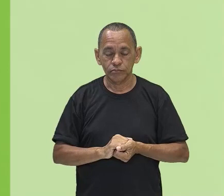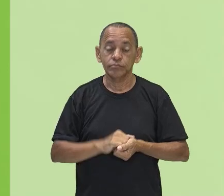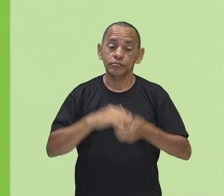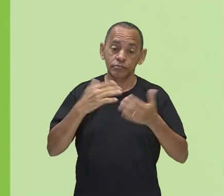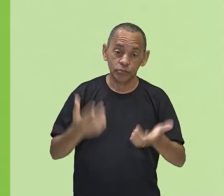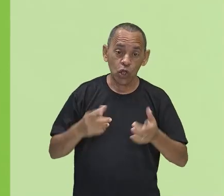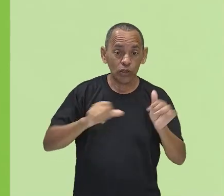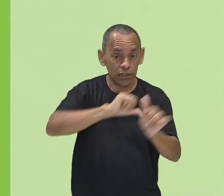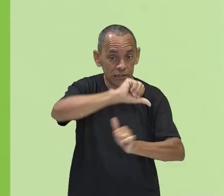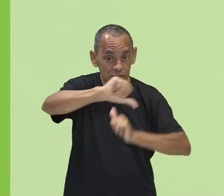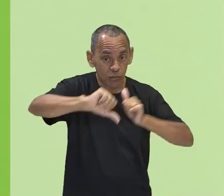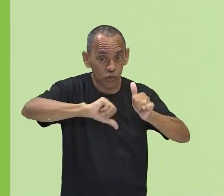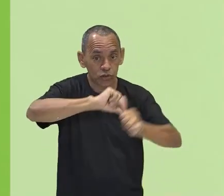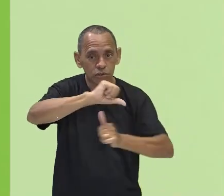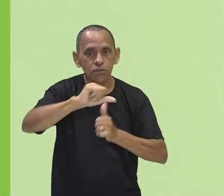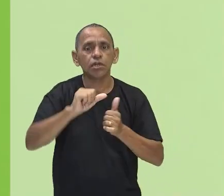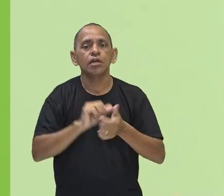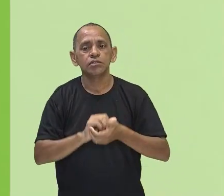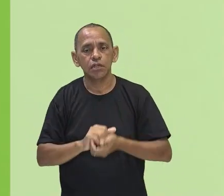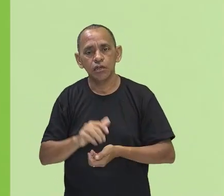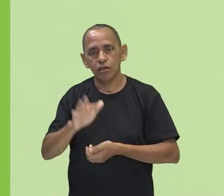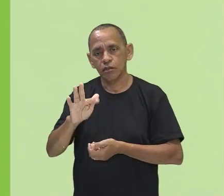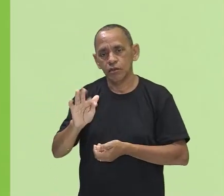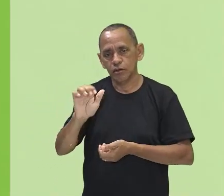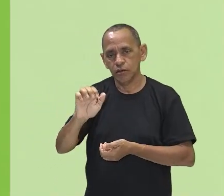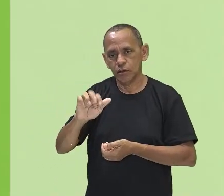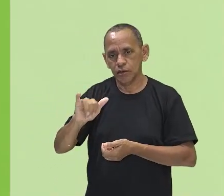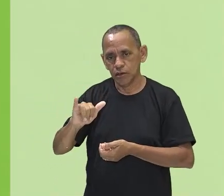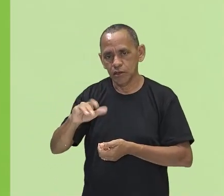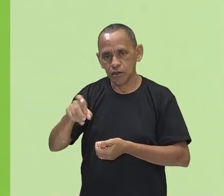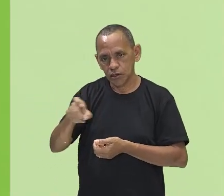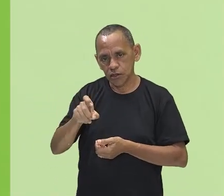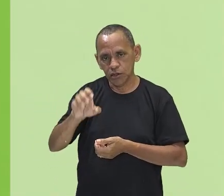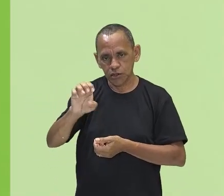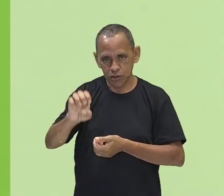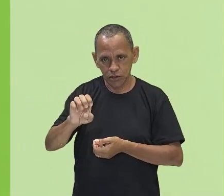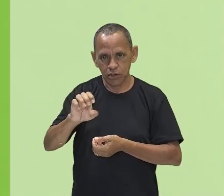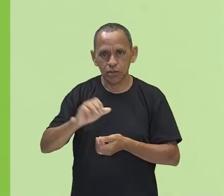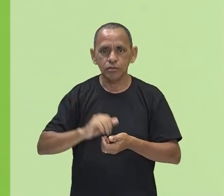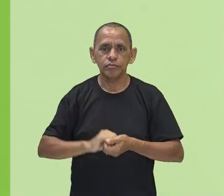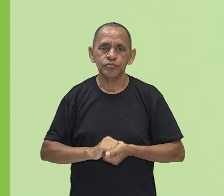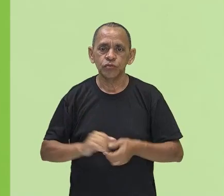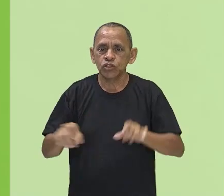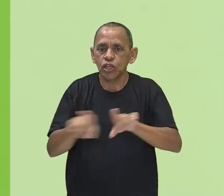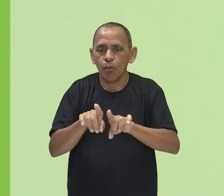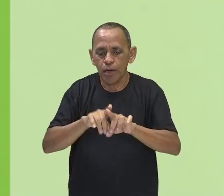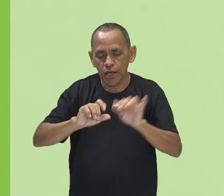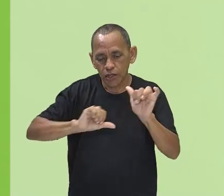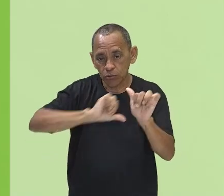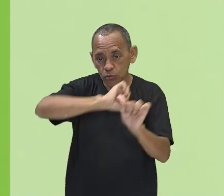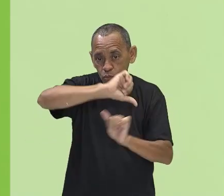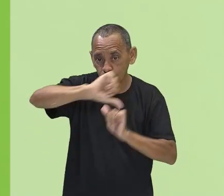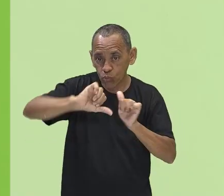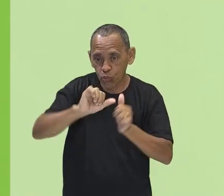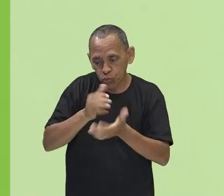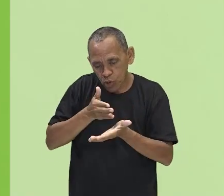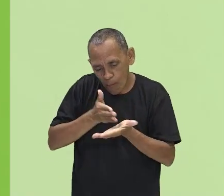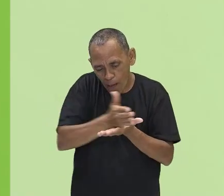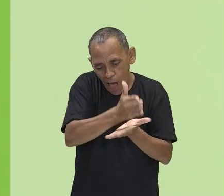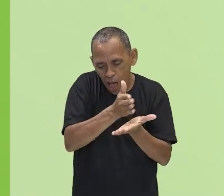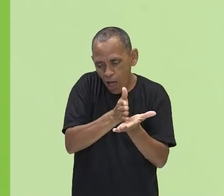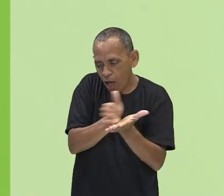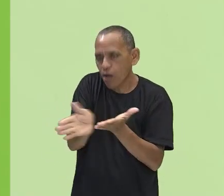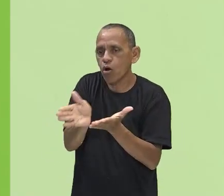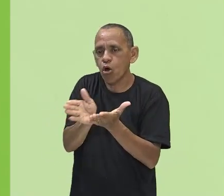meio, o feixe de luz dá uma quebrada, digamos assim, tá certo? Ou seja, ele muda ali a direção de propagação, tá certo?